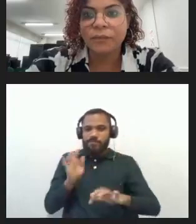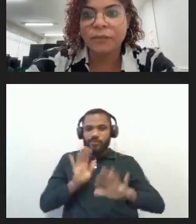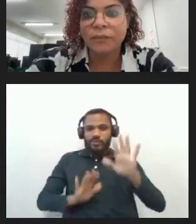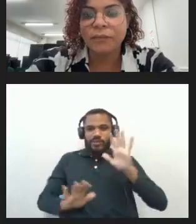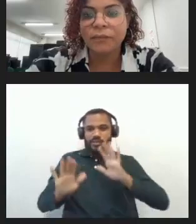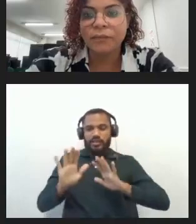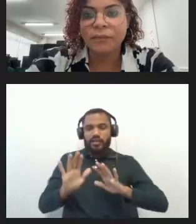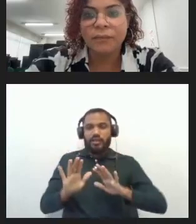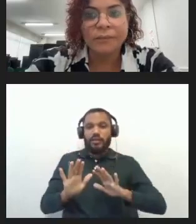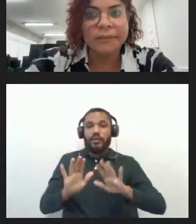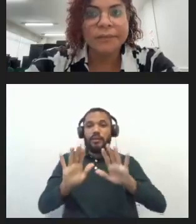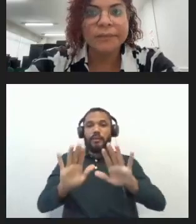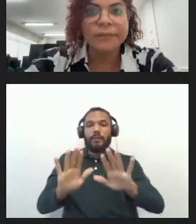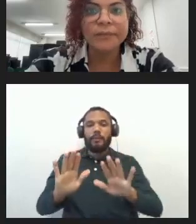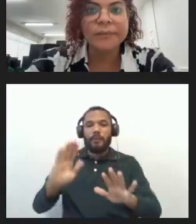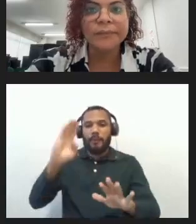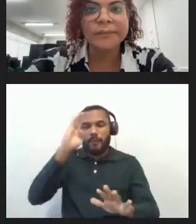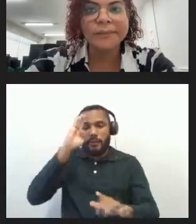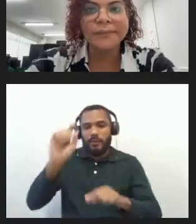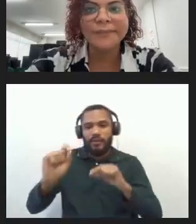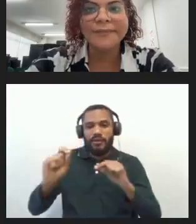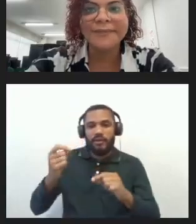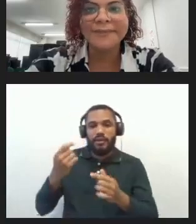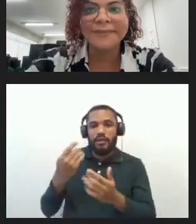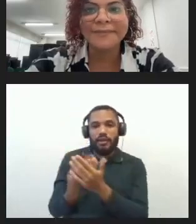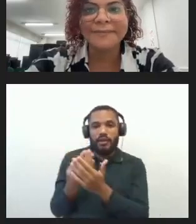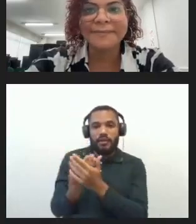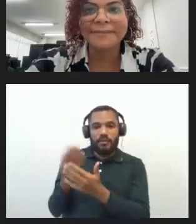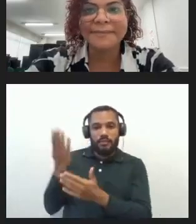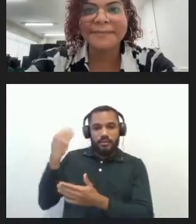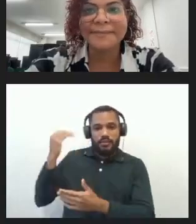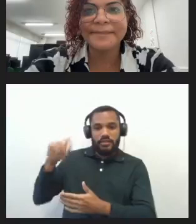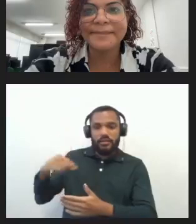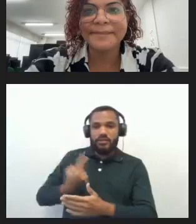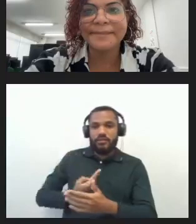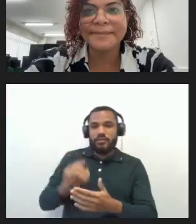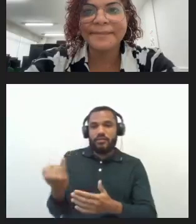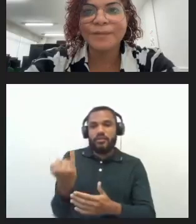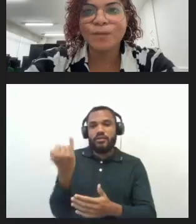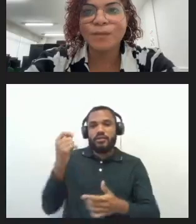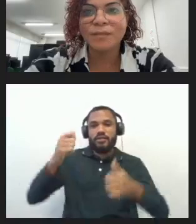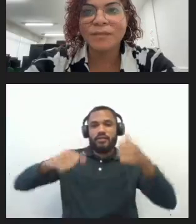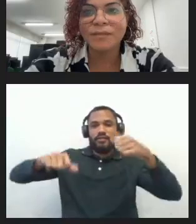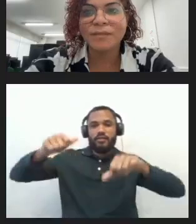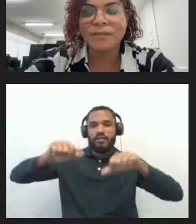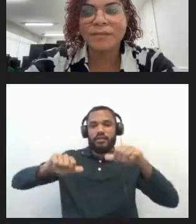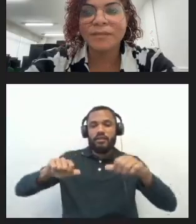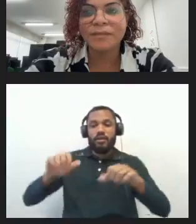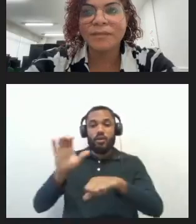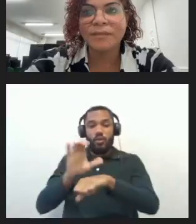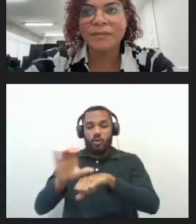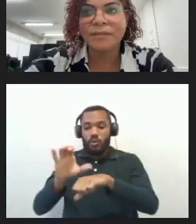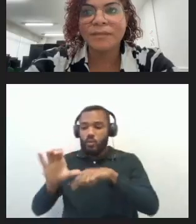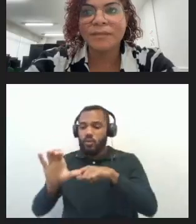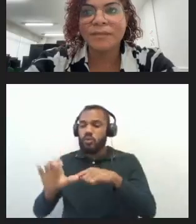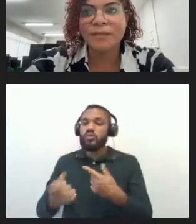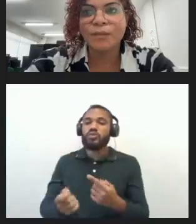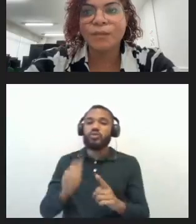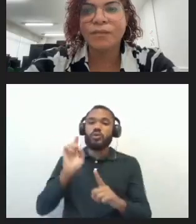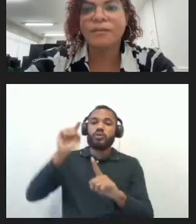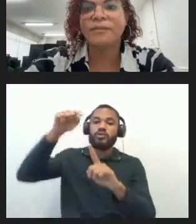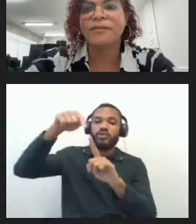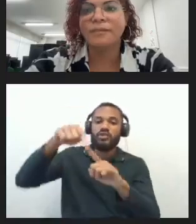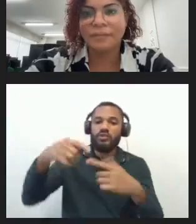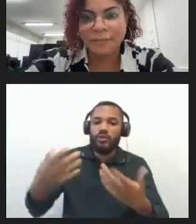vai partir? Aí eu vou voltar à aula passada, né? A gente precisa avaliar o nosso curso, o nosso objetivo